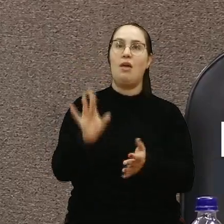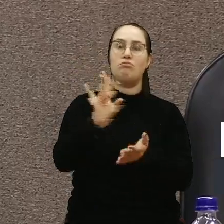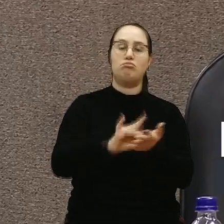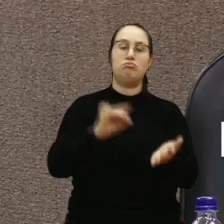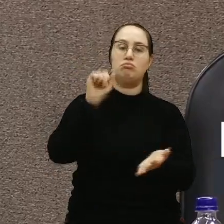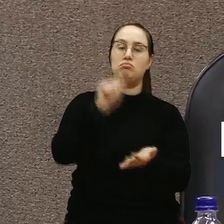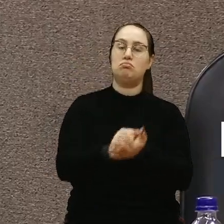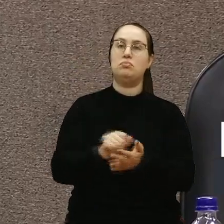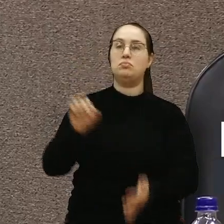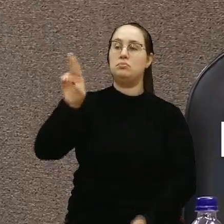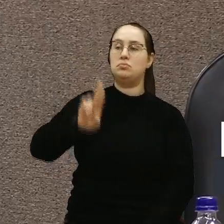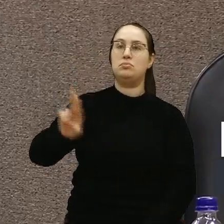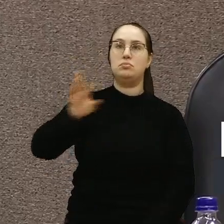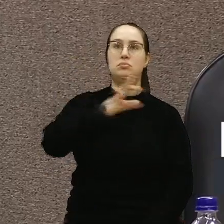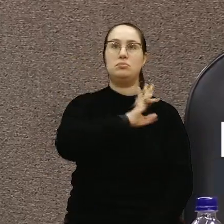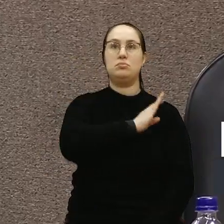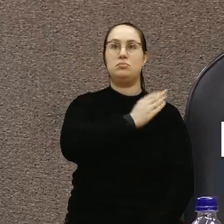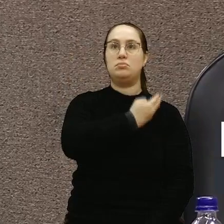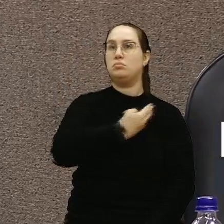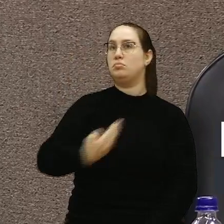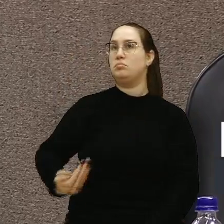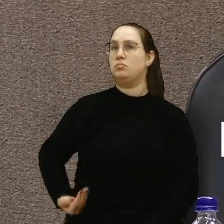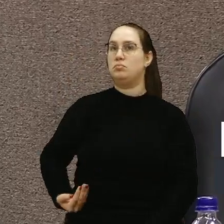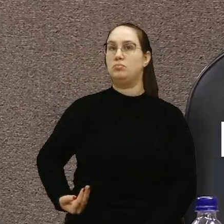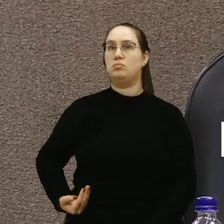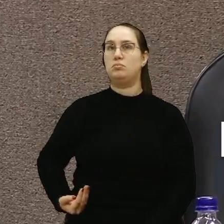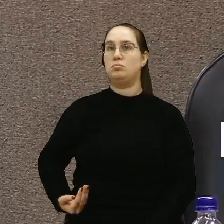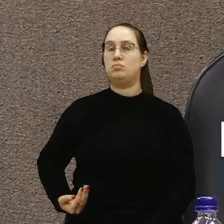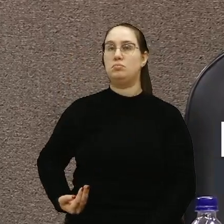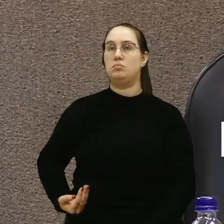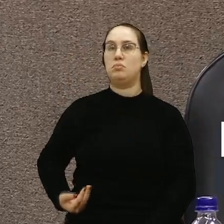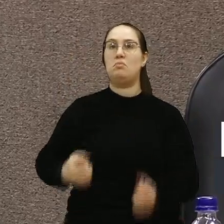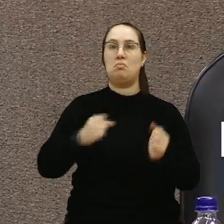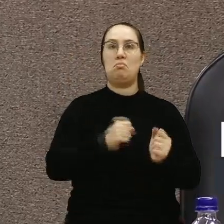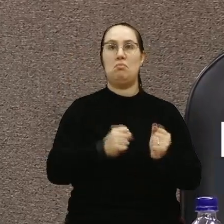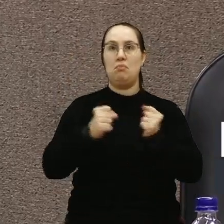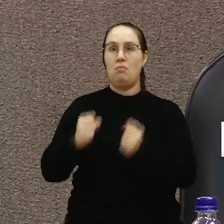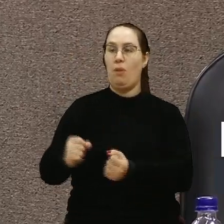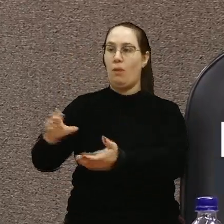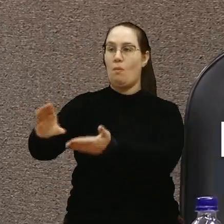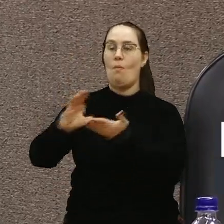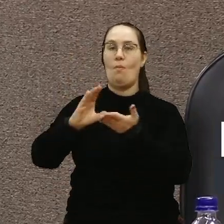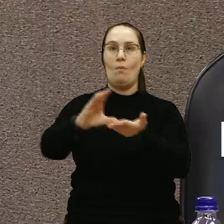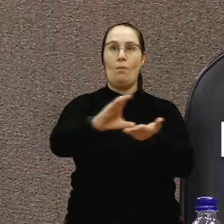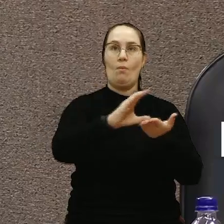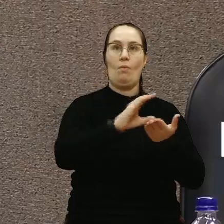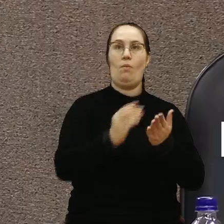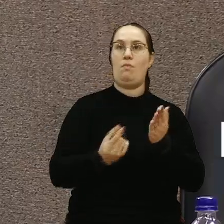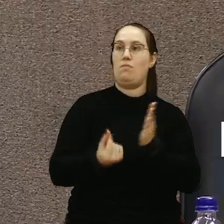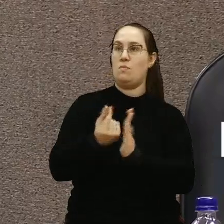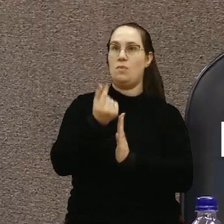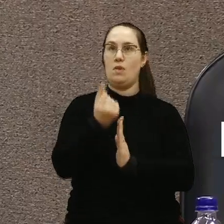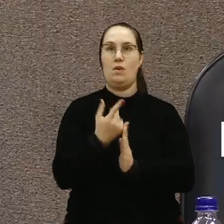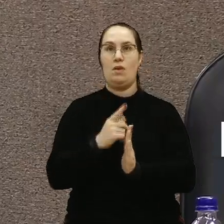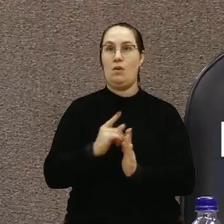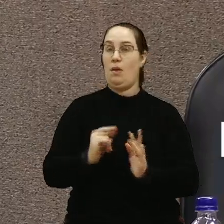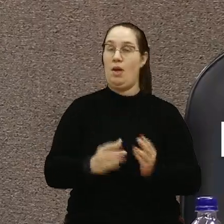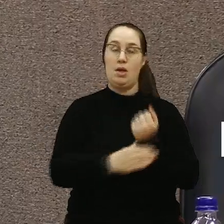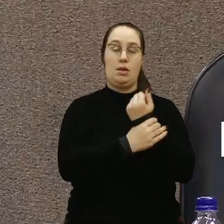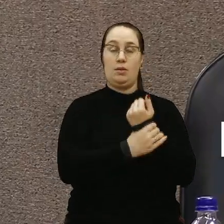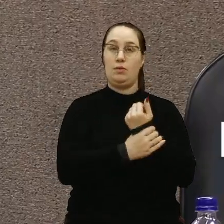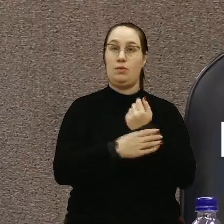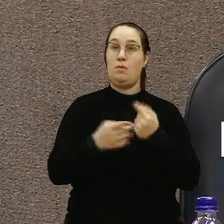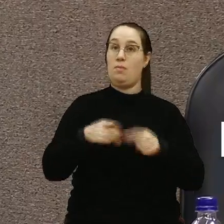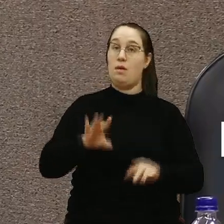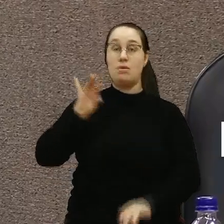como utilidade pública para outros fins, para que possam, né, conseguir os seus recursos, enfim, não que seja uma garantia, mas é